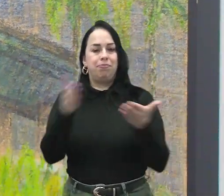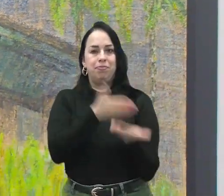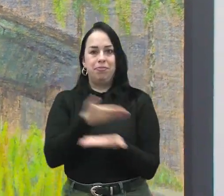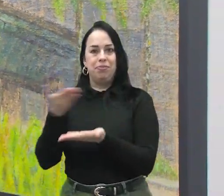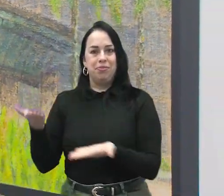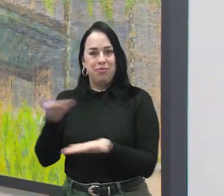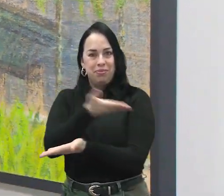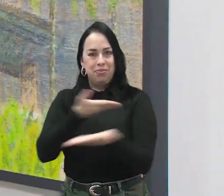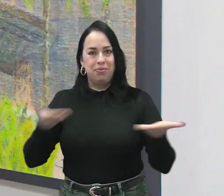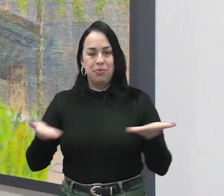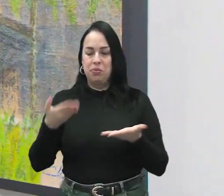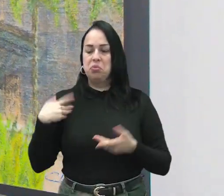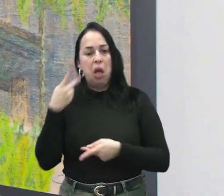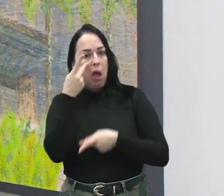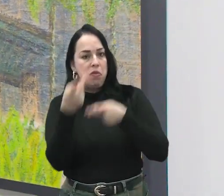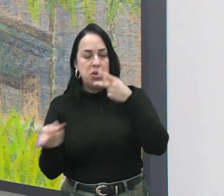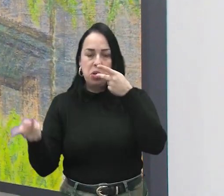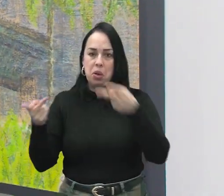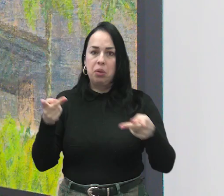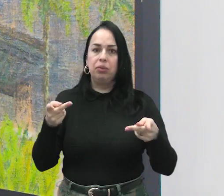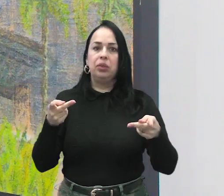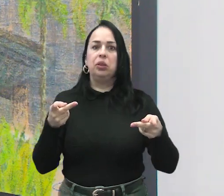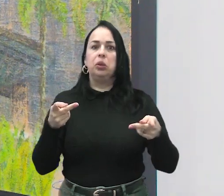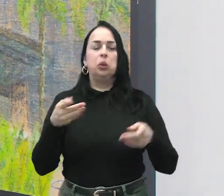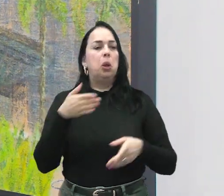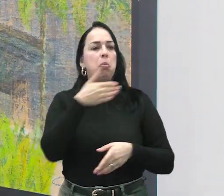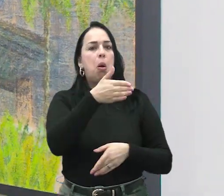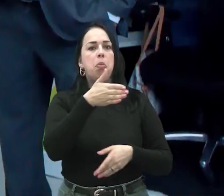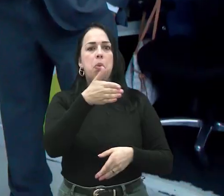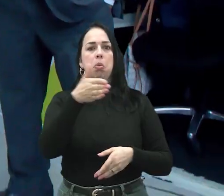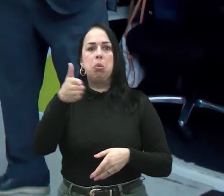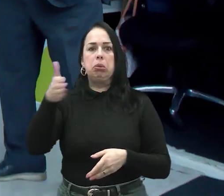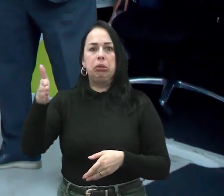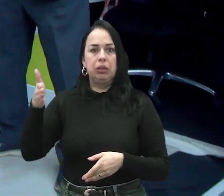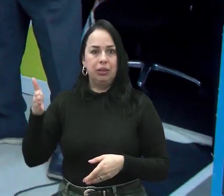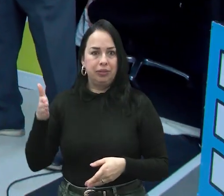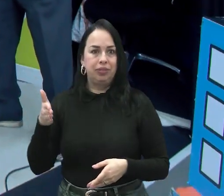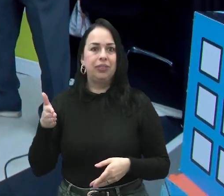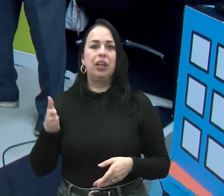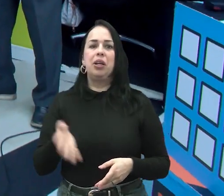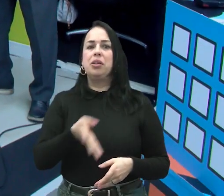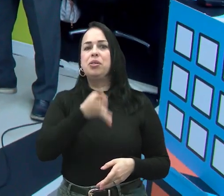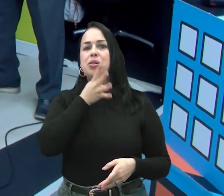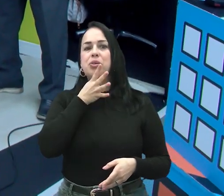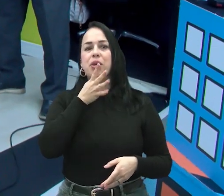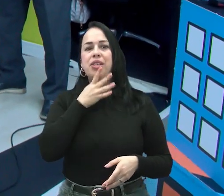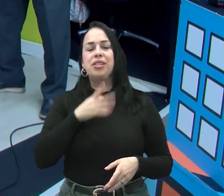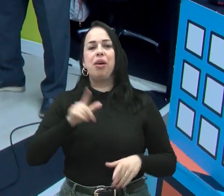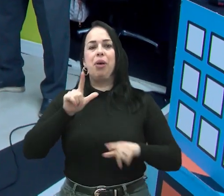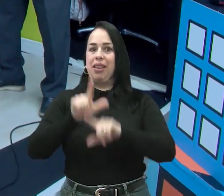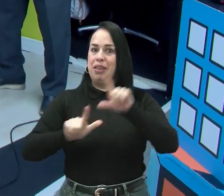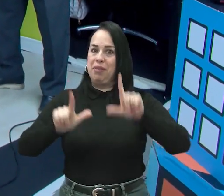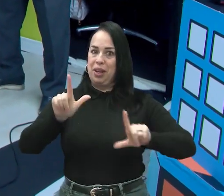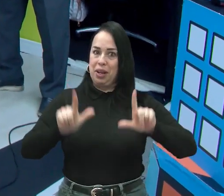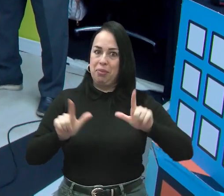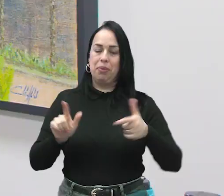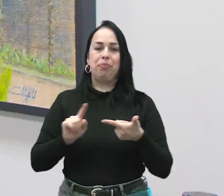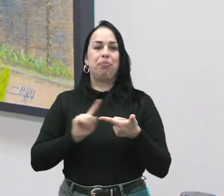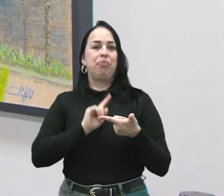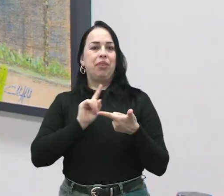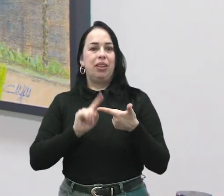pela Casa Legislativa de São José dos Campos passou por todos os setores. Ele conheceu os estúdios da TV